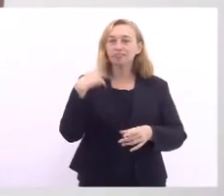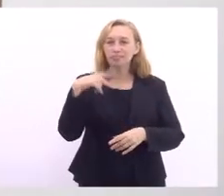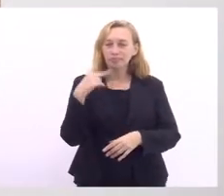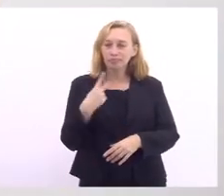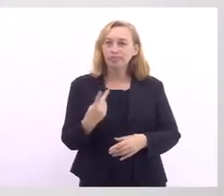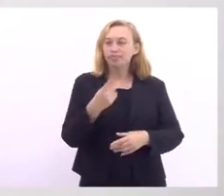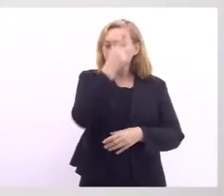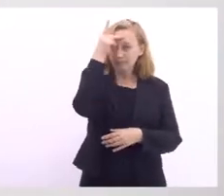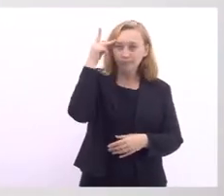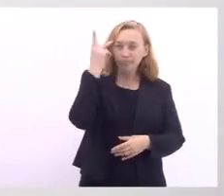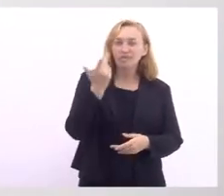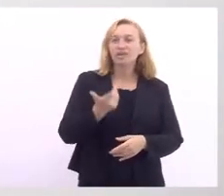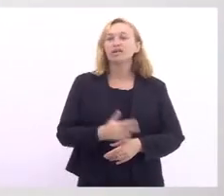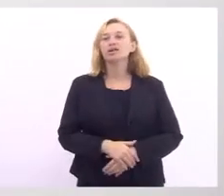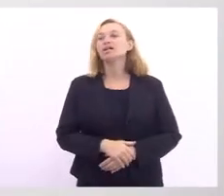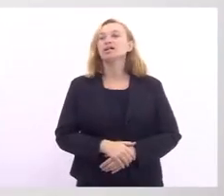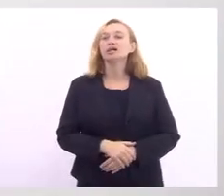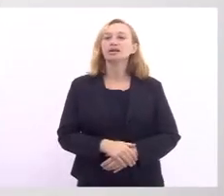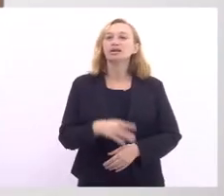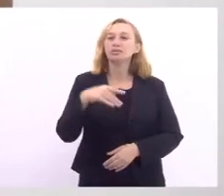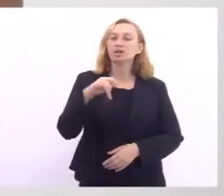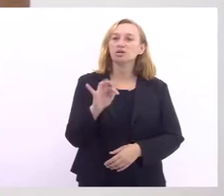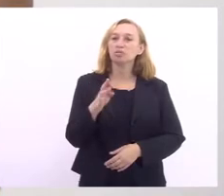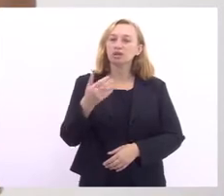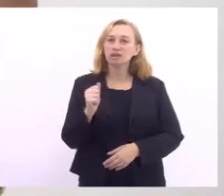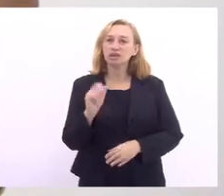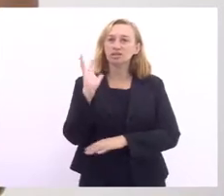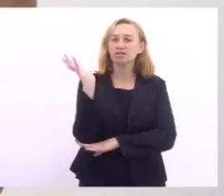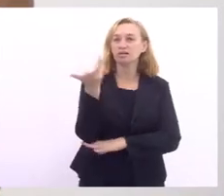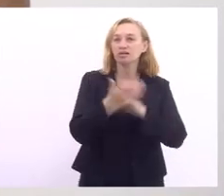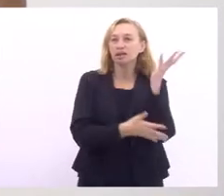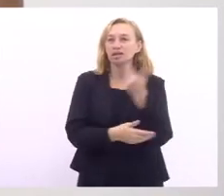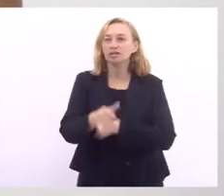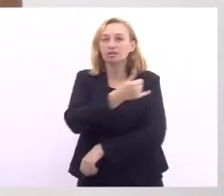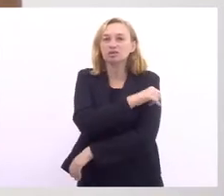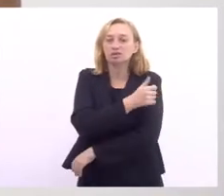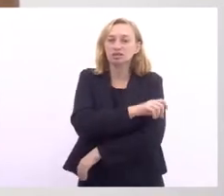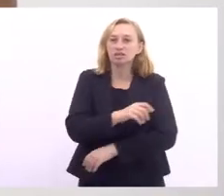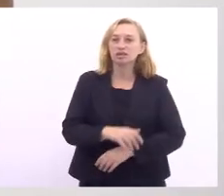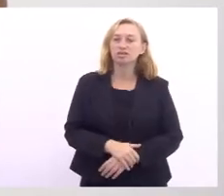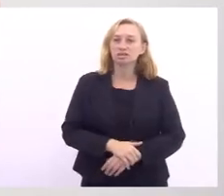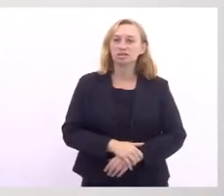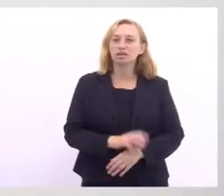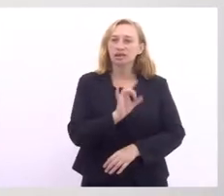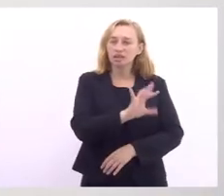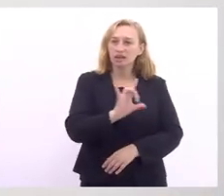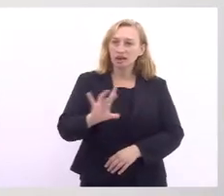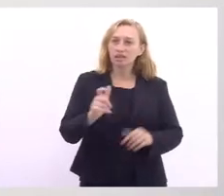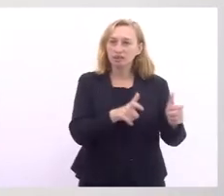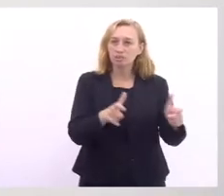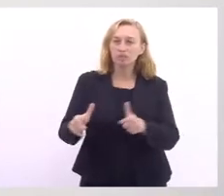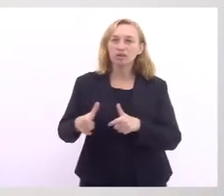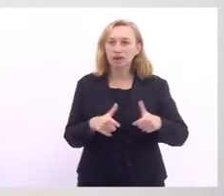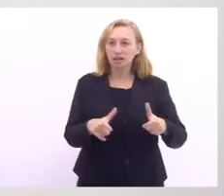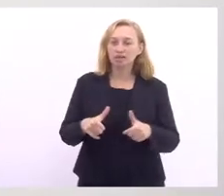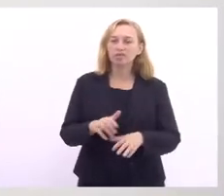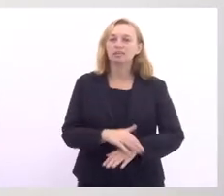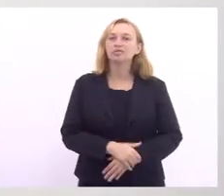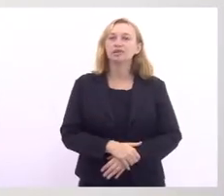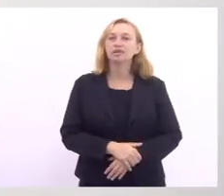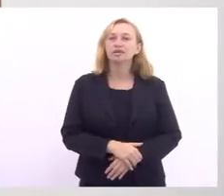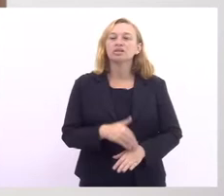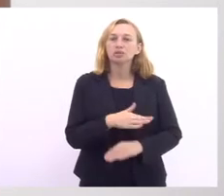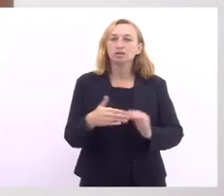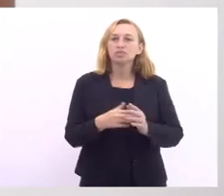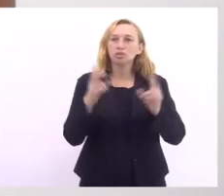pessoas né que habita sua região metropolitana com o meio ambiente com Rio de Janeiro enfim a partir do lugar de cada uma e a partir de todas as